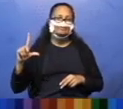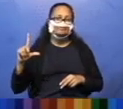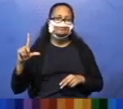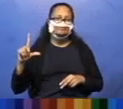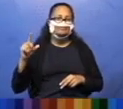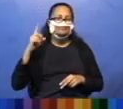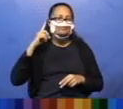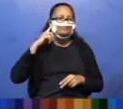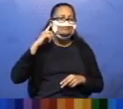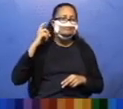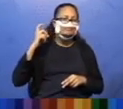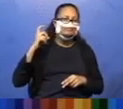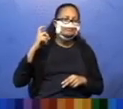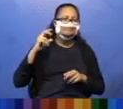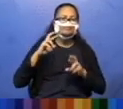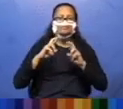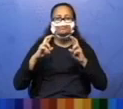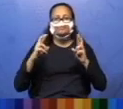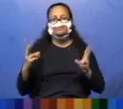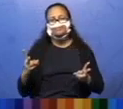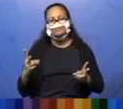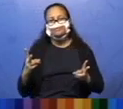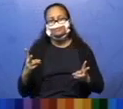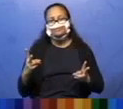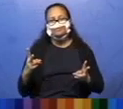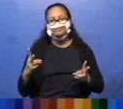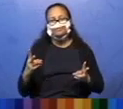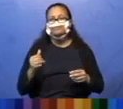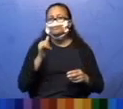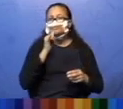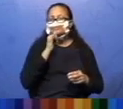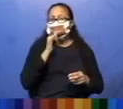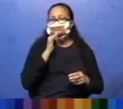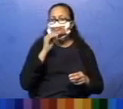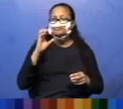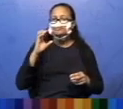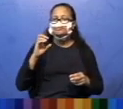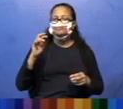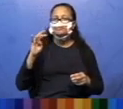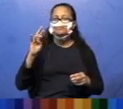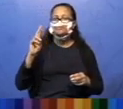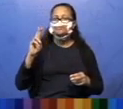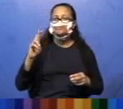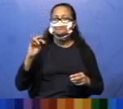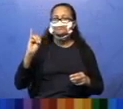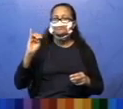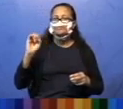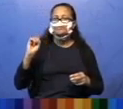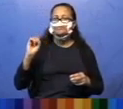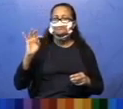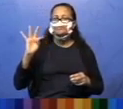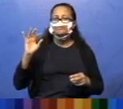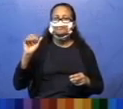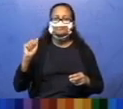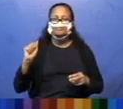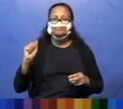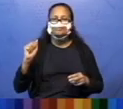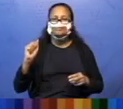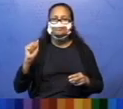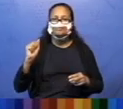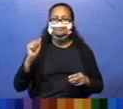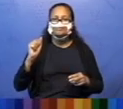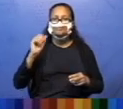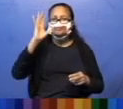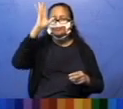é diferente. Exemplo, crista, a crista do galo, e quando eu coloco o tio, vira cristã,